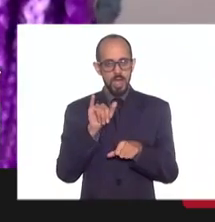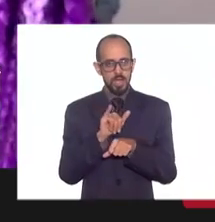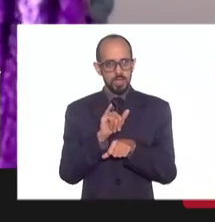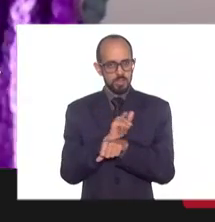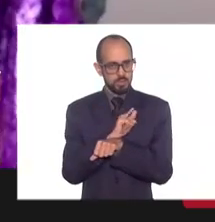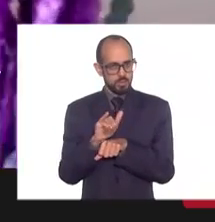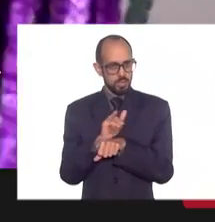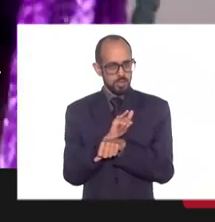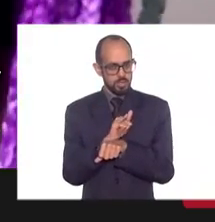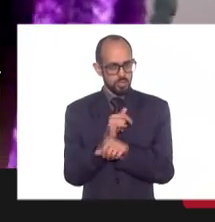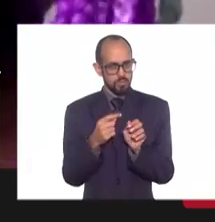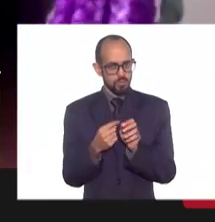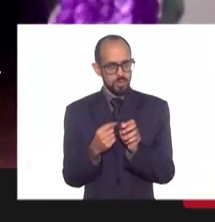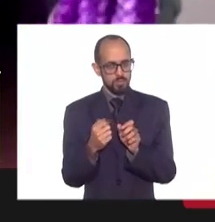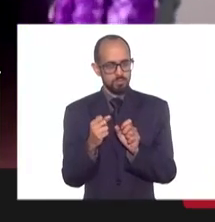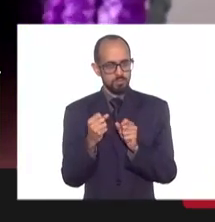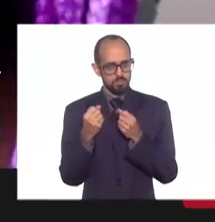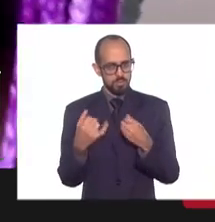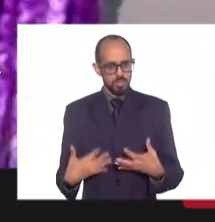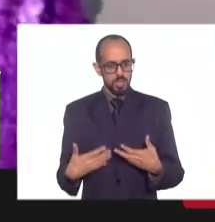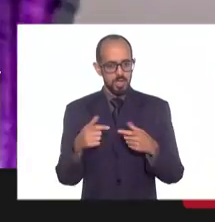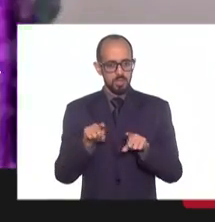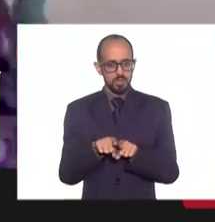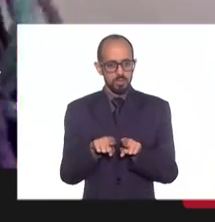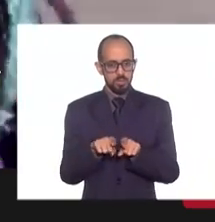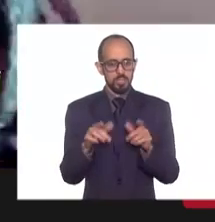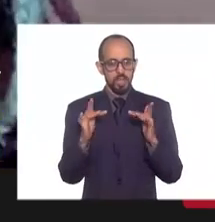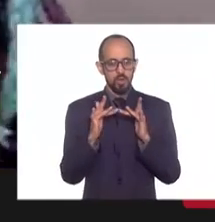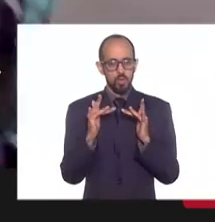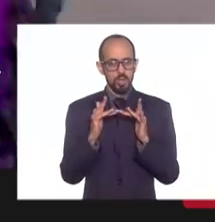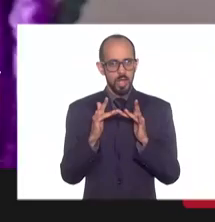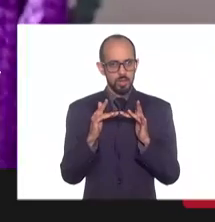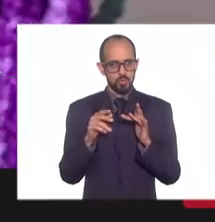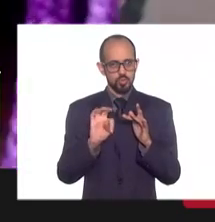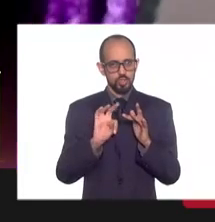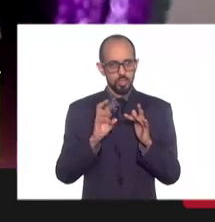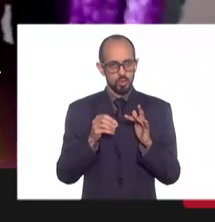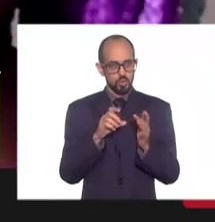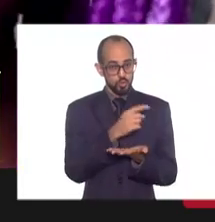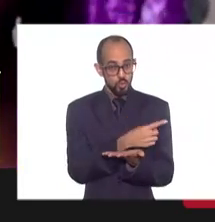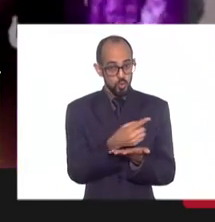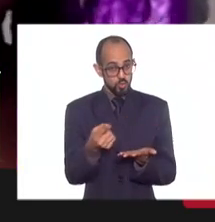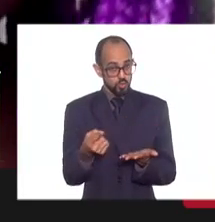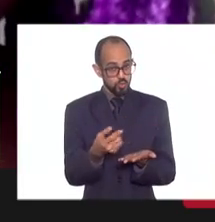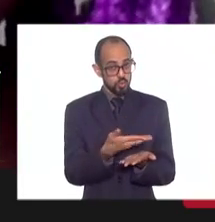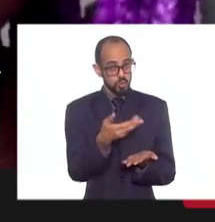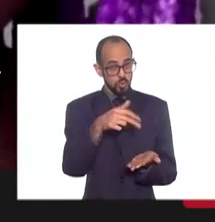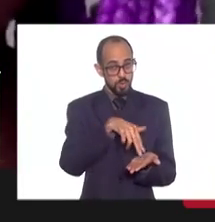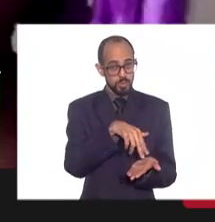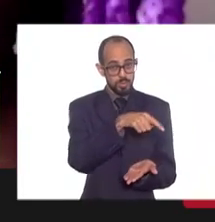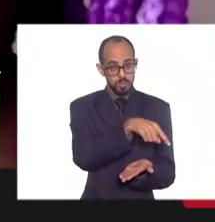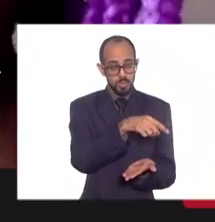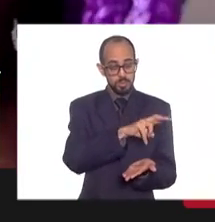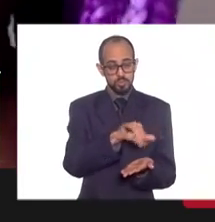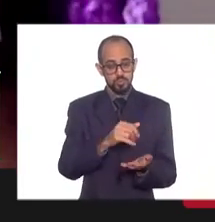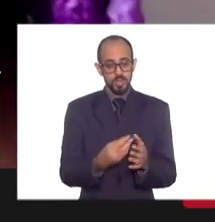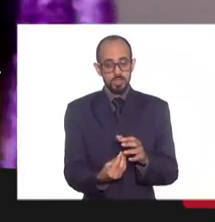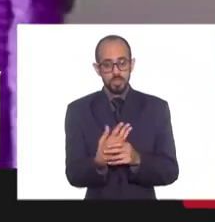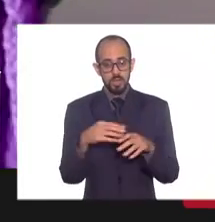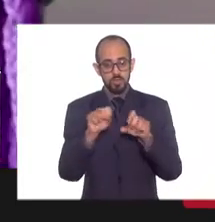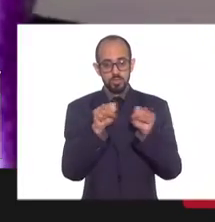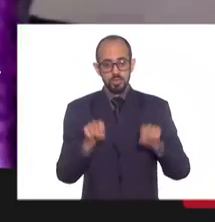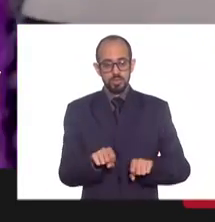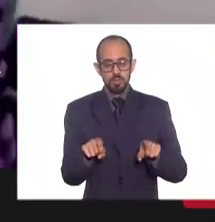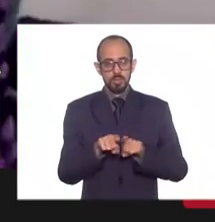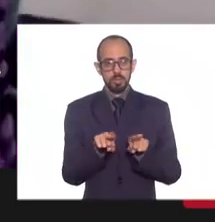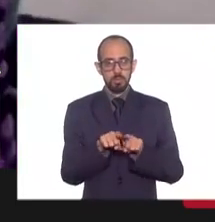já tem a gente já tem na comissão o contato das pessoas que aqui estão e a gente também vai sistematizar esses contatos tanto